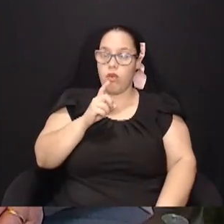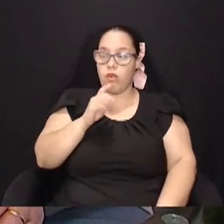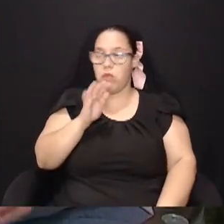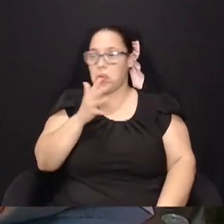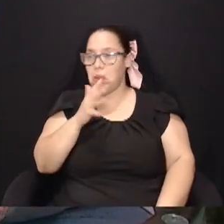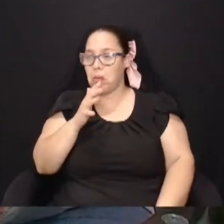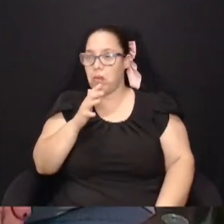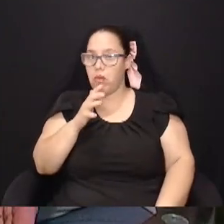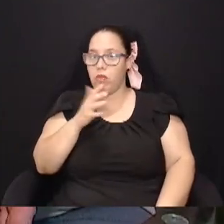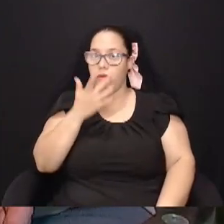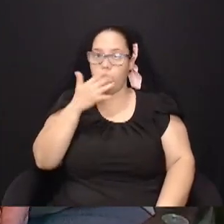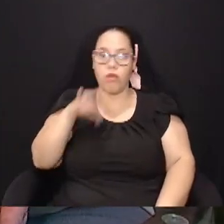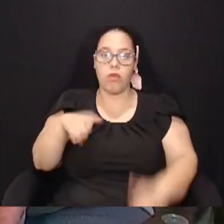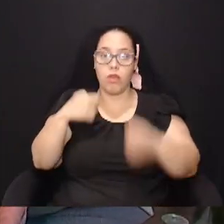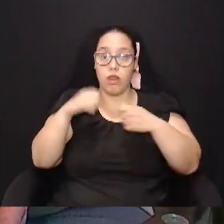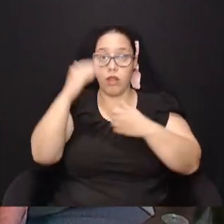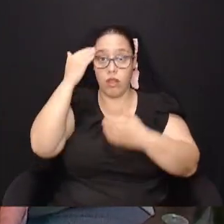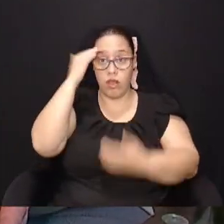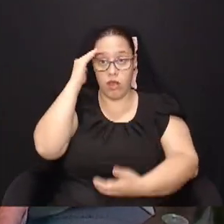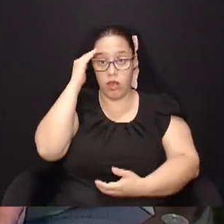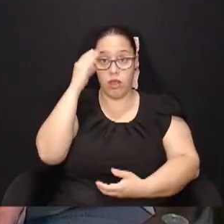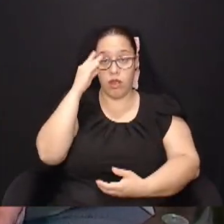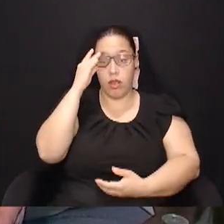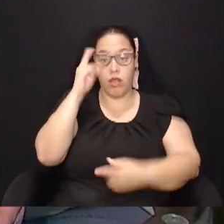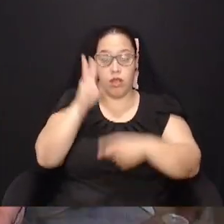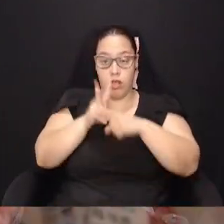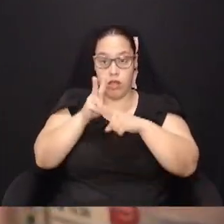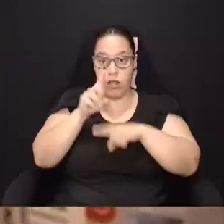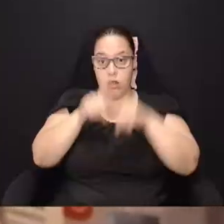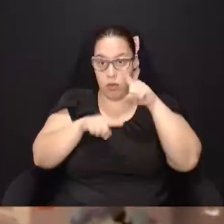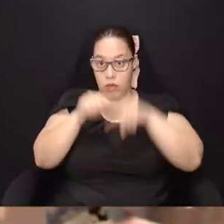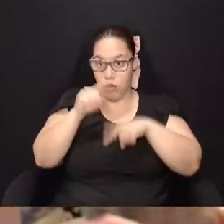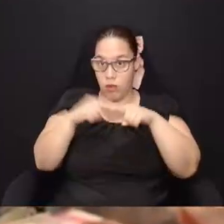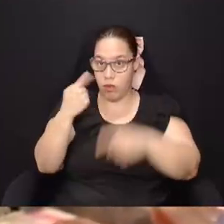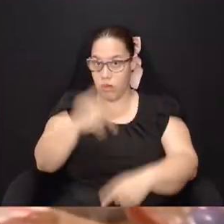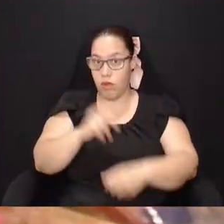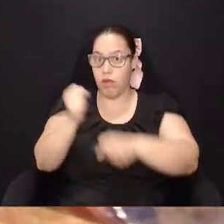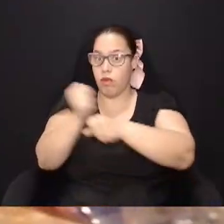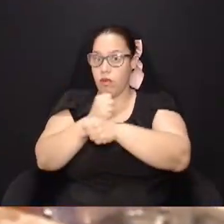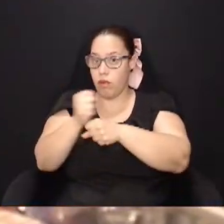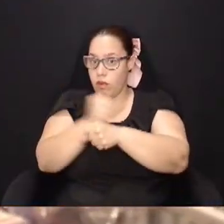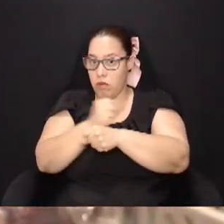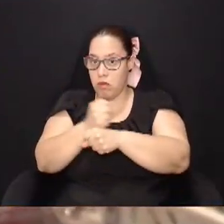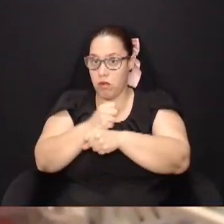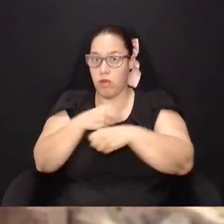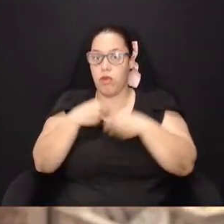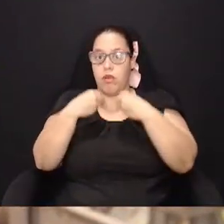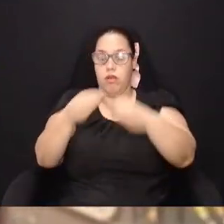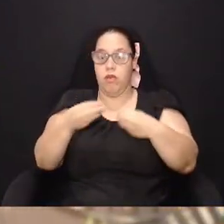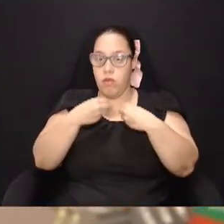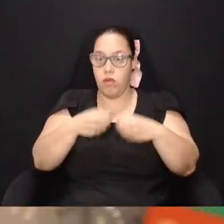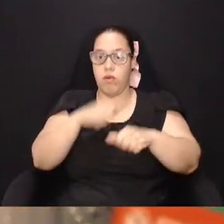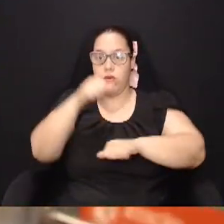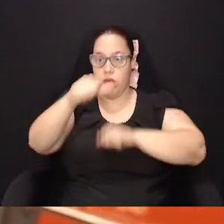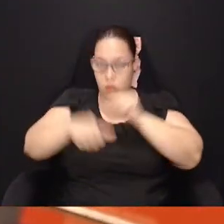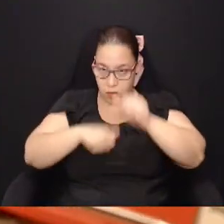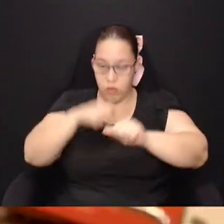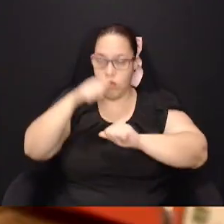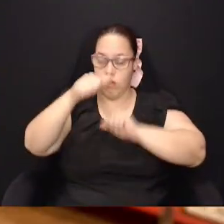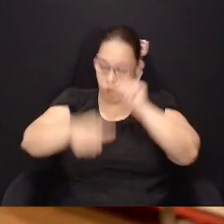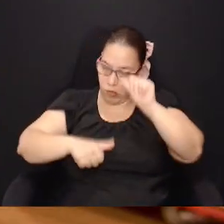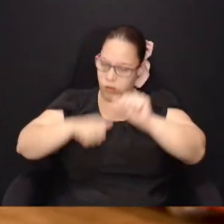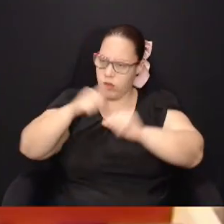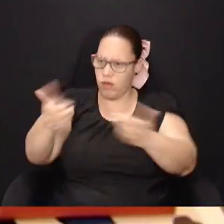ela precisa entender que ela precisa cuidar do material dela. Se todo ano você dá a oportunidade de renovar aquele material, ela sabe